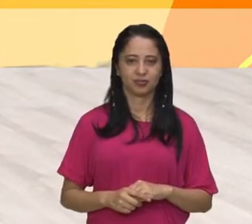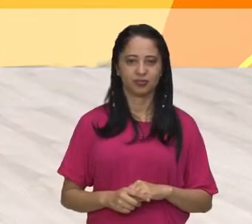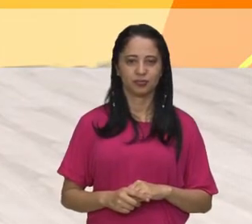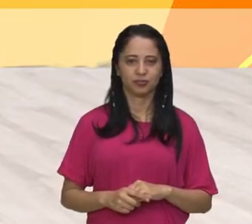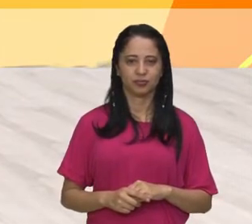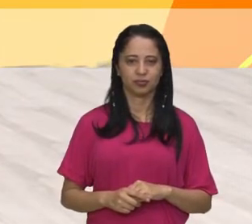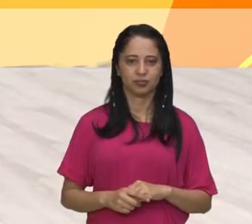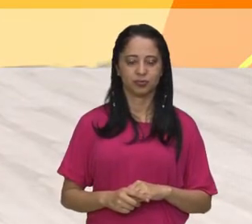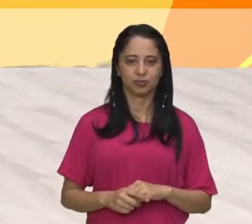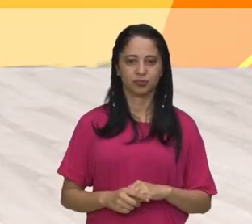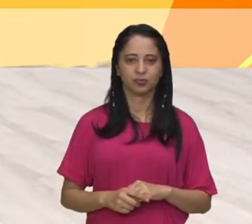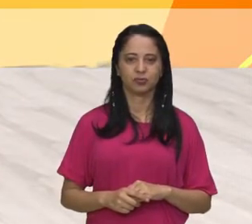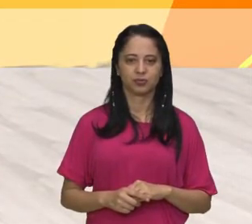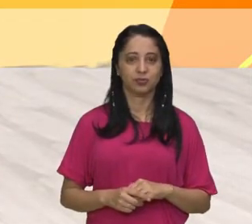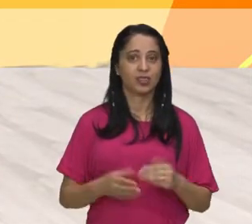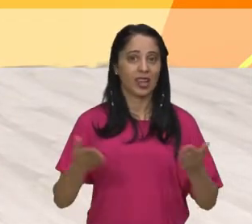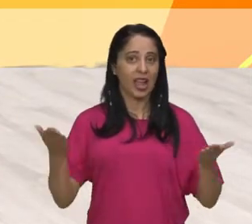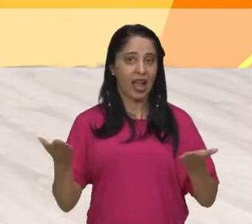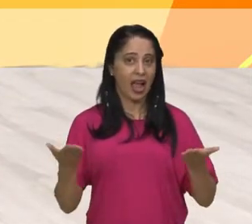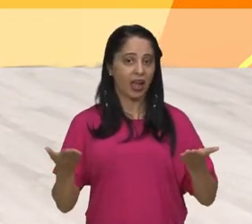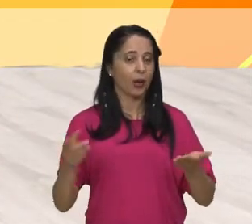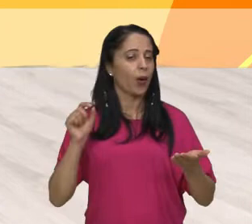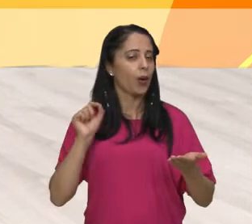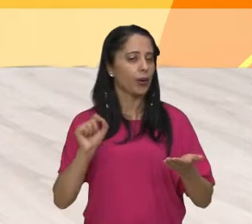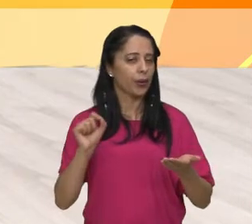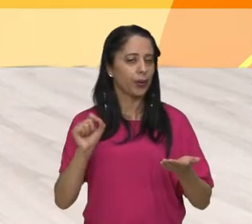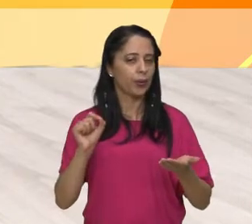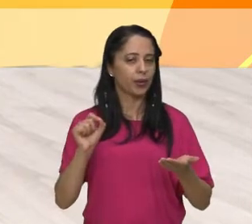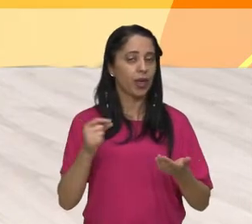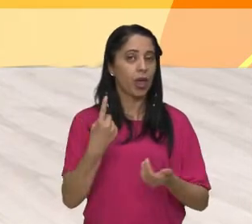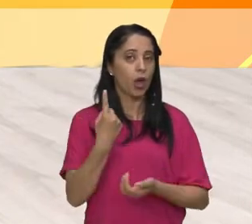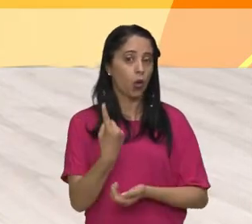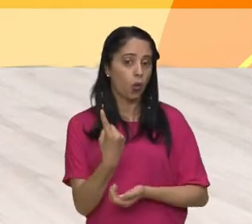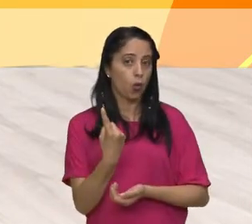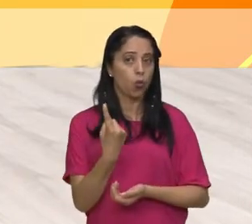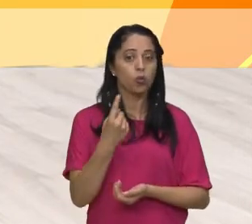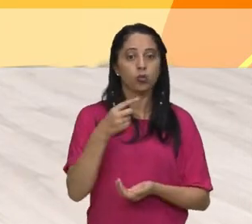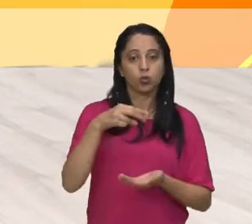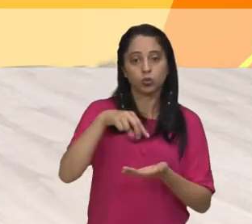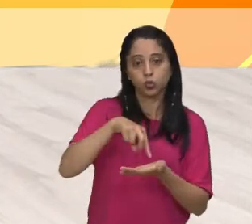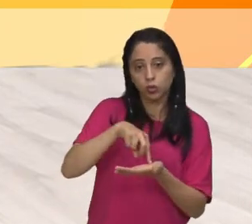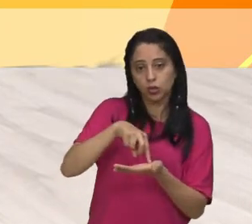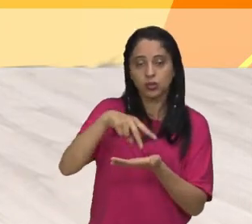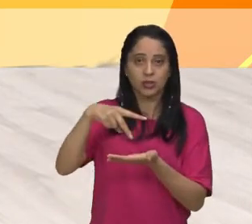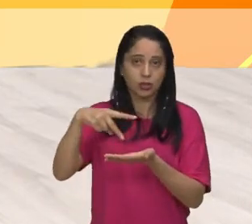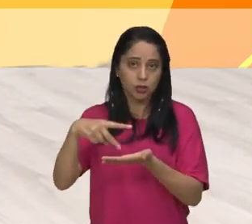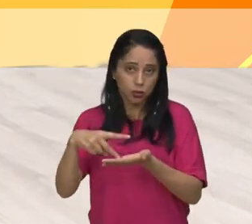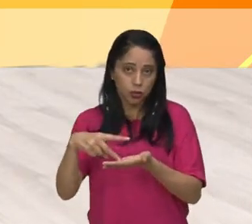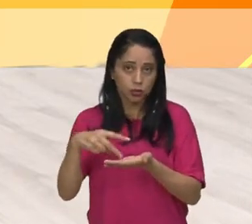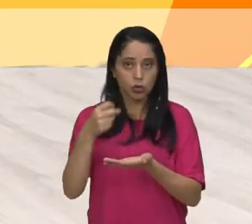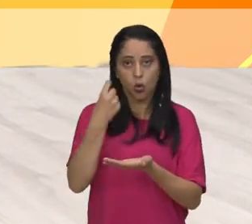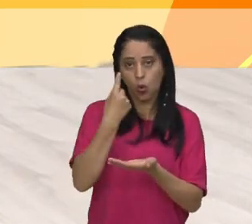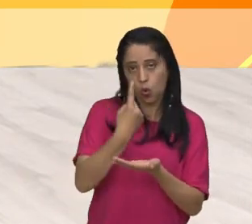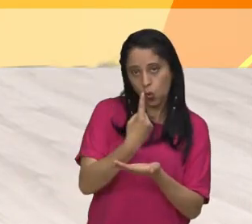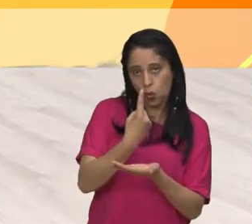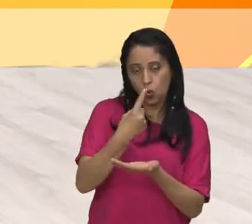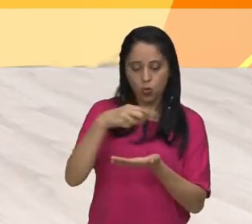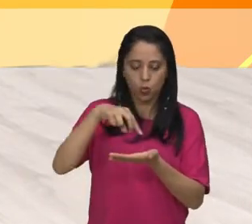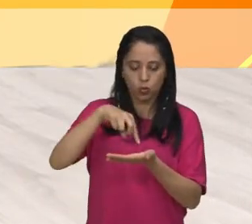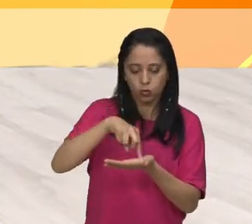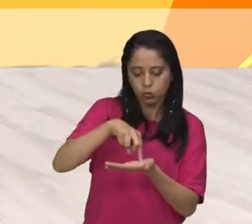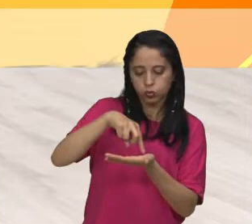um balancinho lateral. A contagem desse balancinho lateral é 1 e 1, 2 e 2. Então, começando